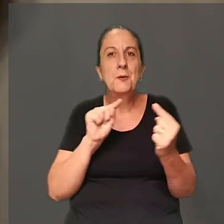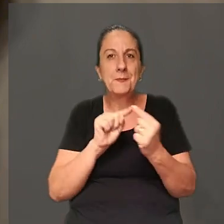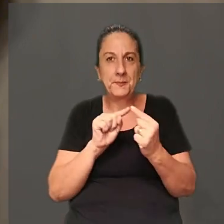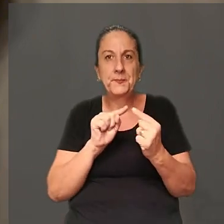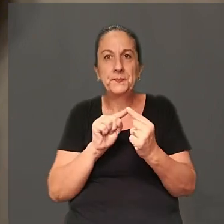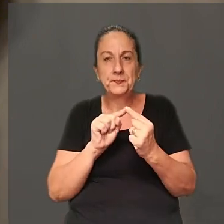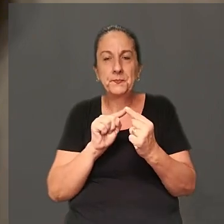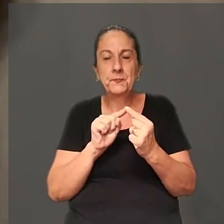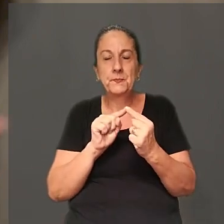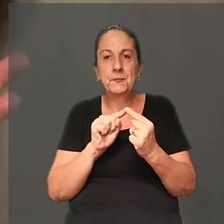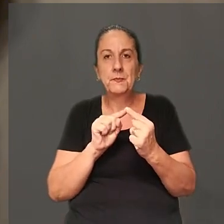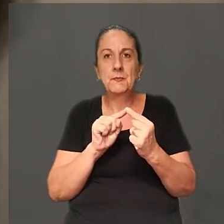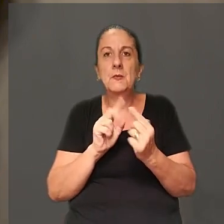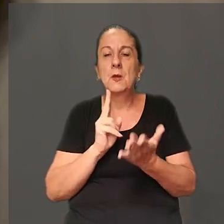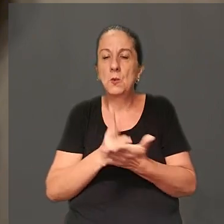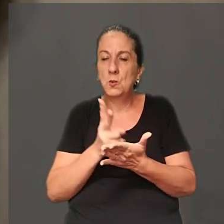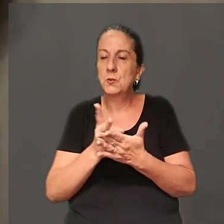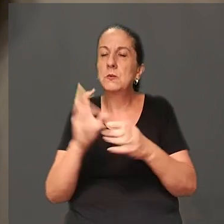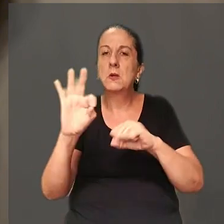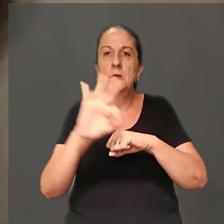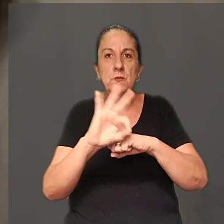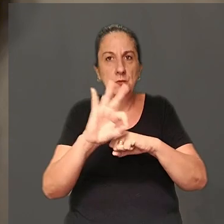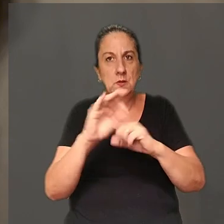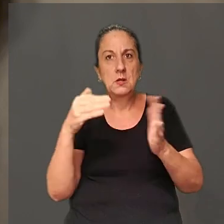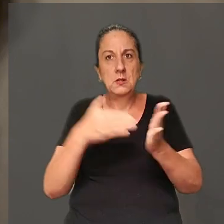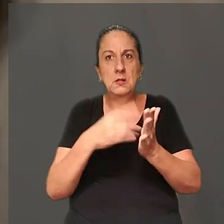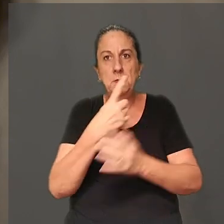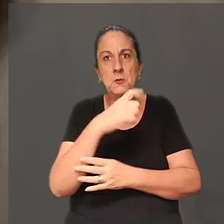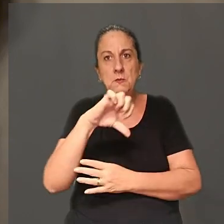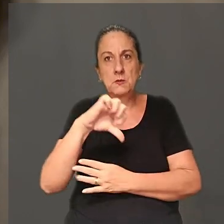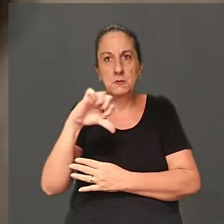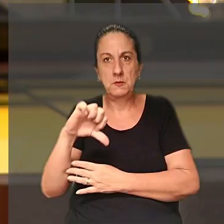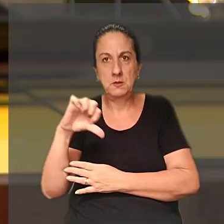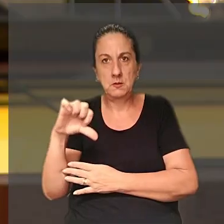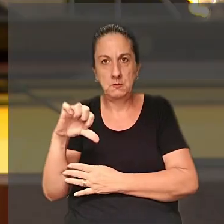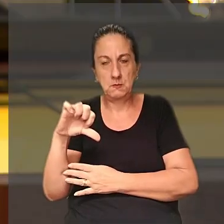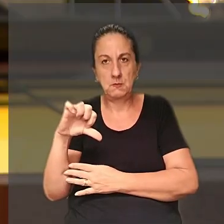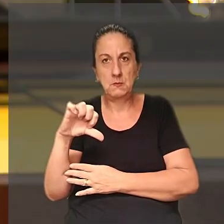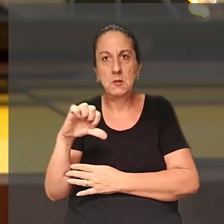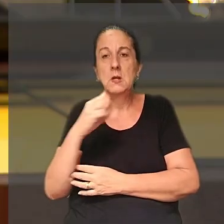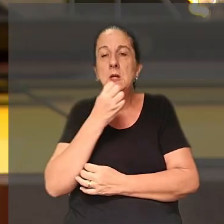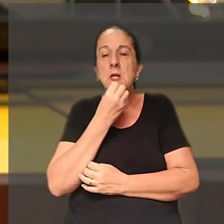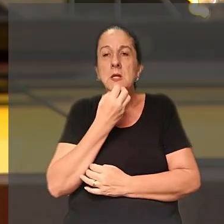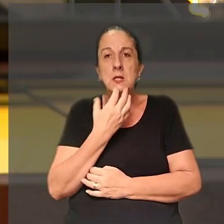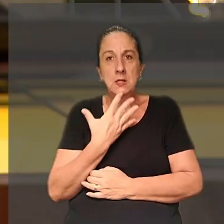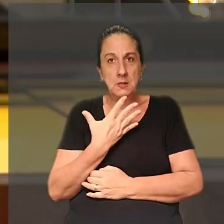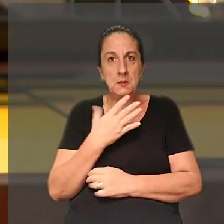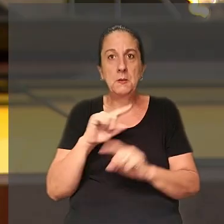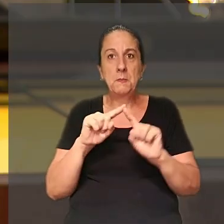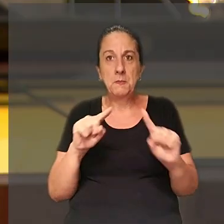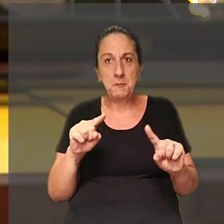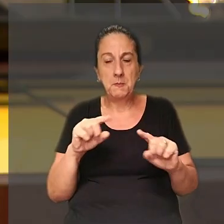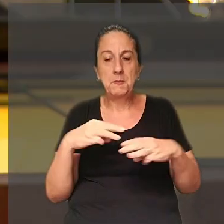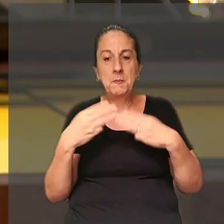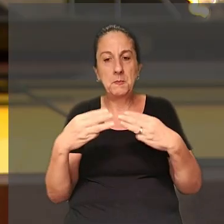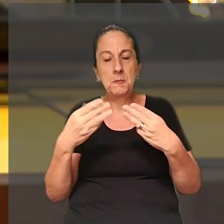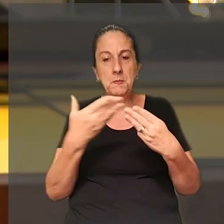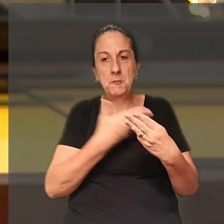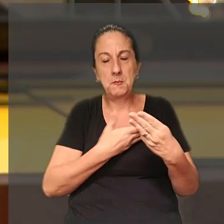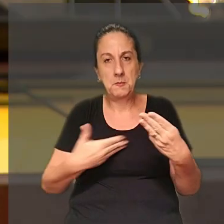fazer. E continuei advogando até 99. Muito bem, mas o Ministério